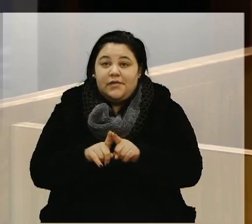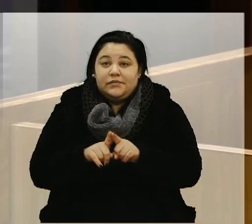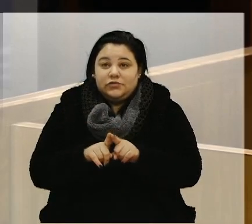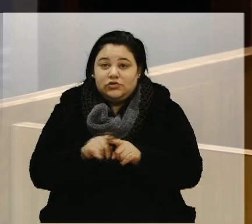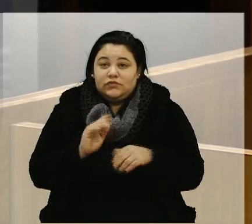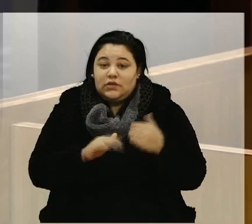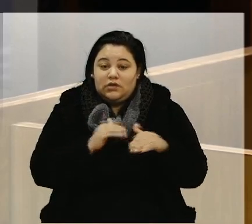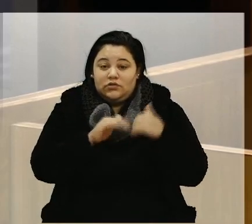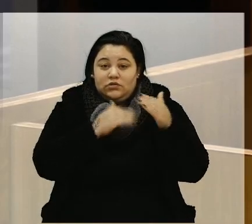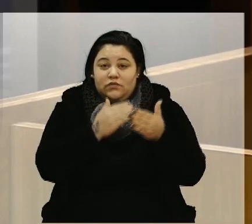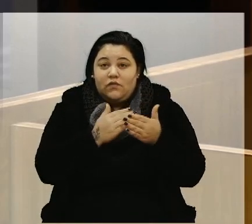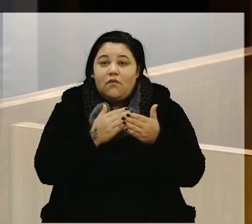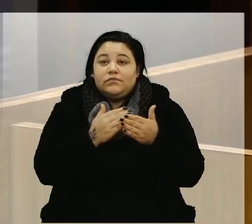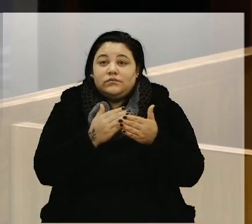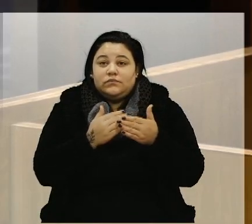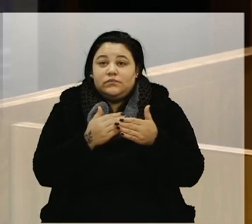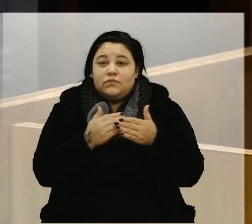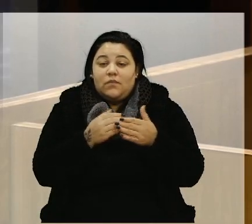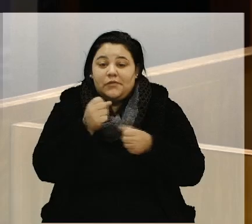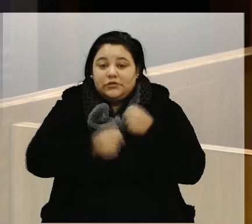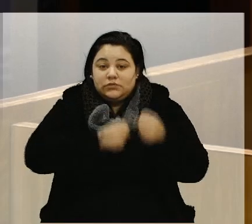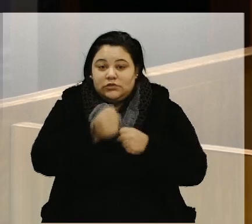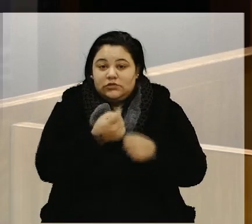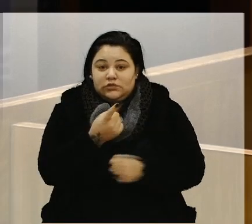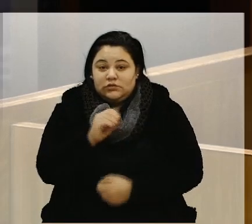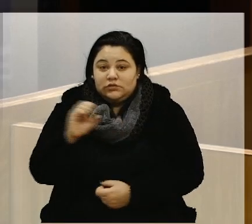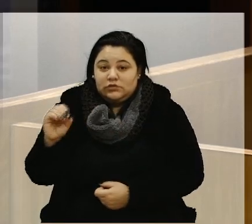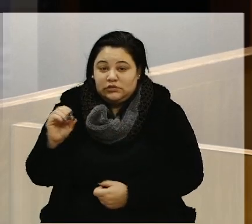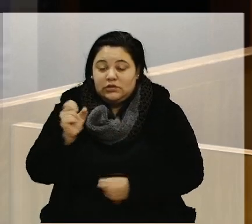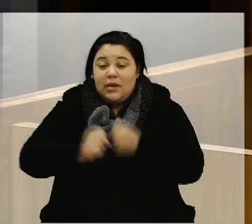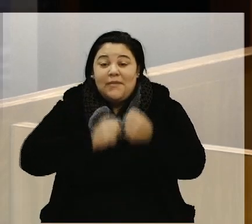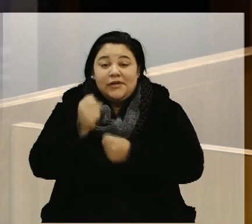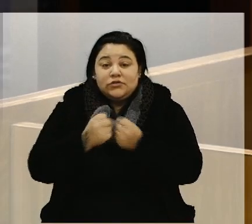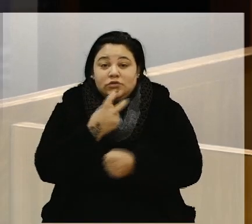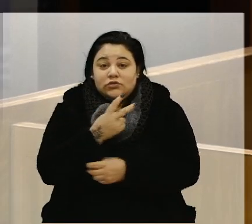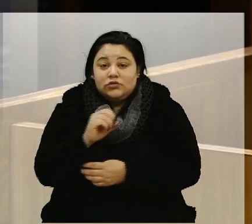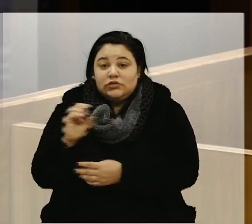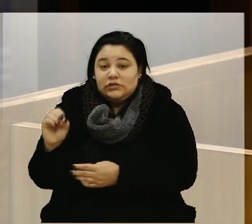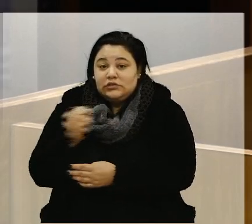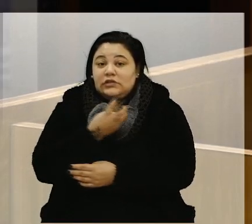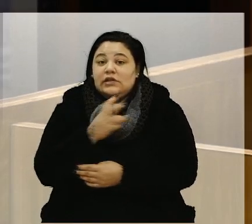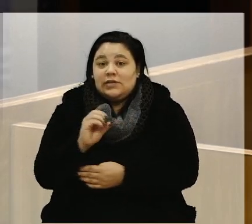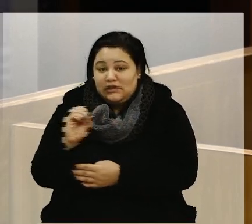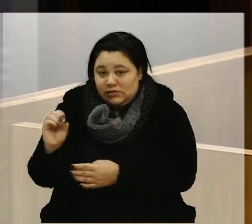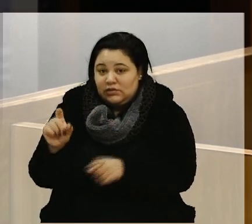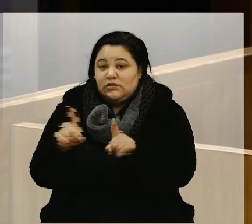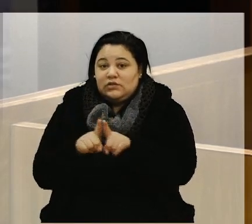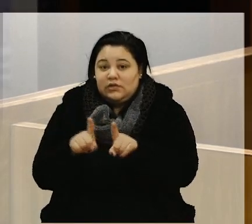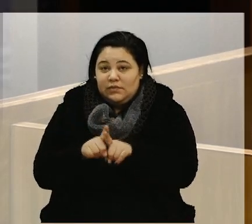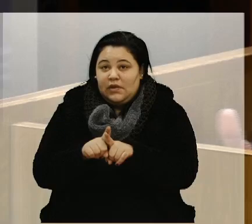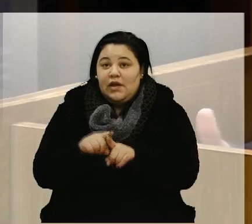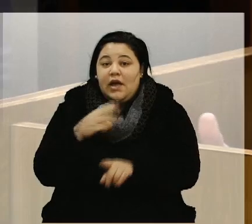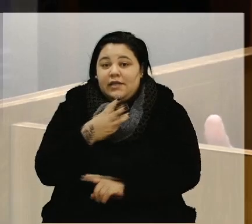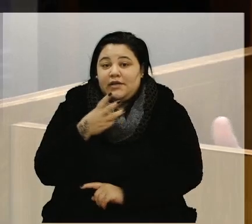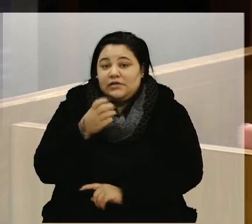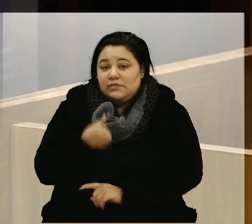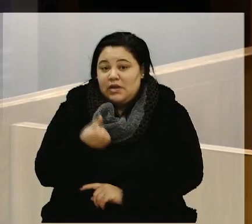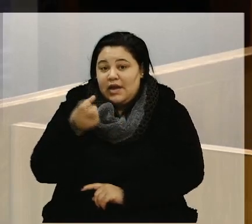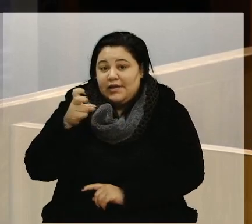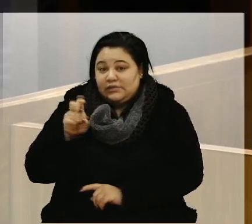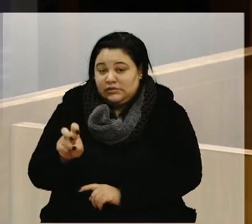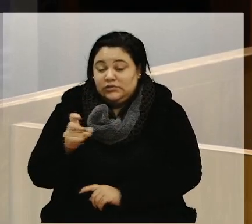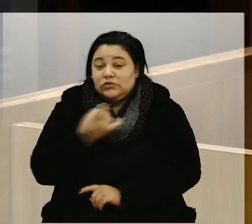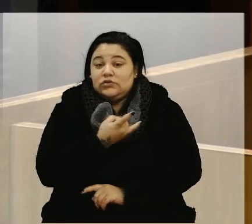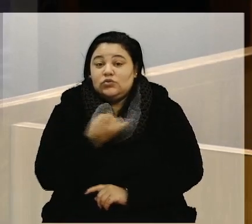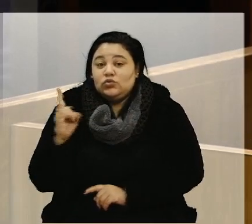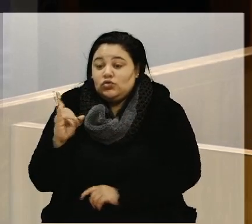adiante, como a Maratona 100, a Maratona 200, a Maratona 300 e a Maratona 365, que será o